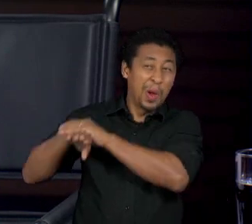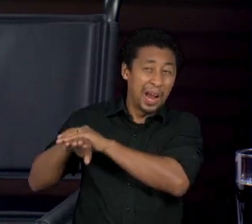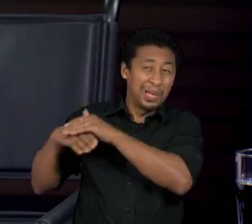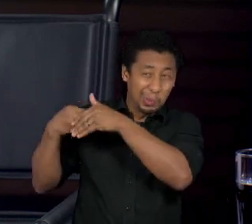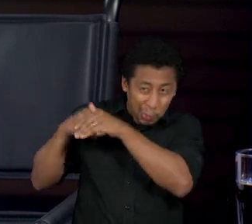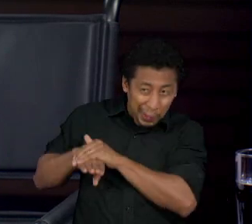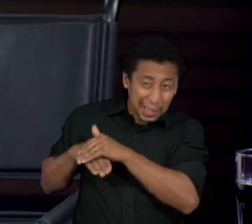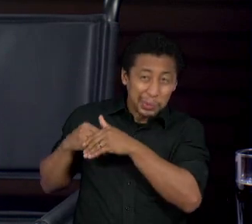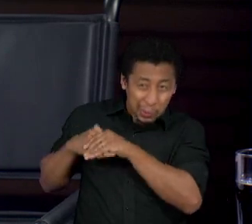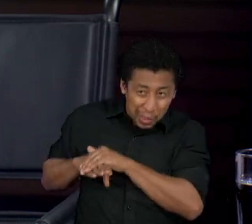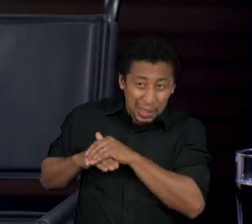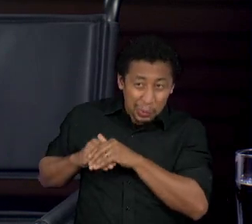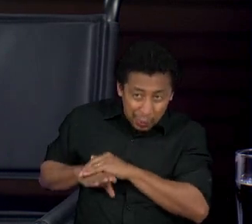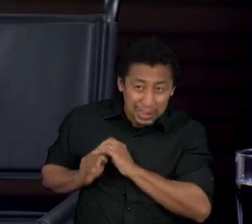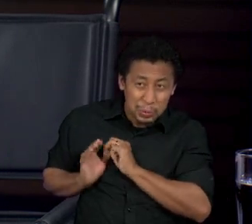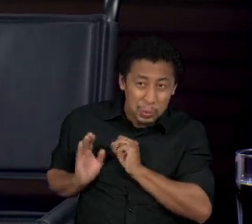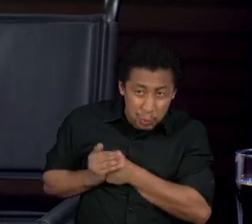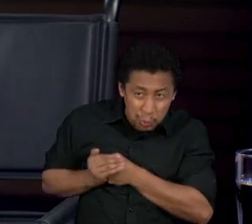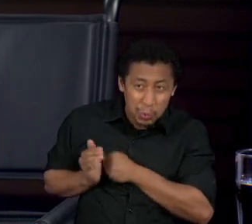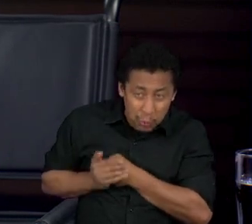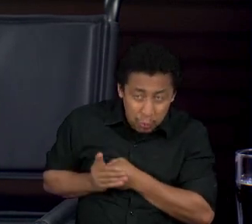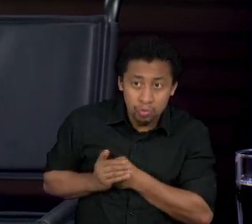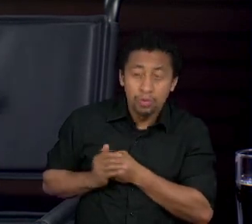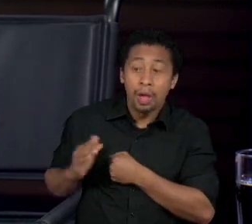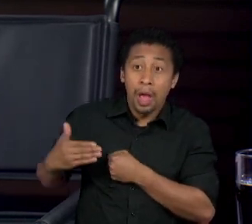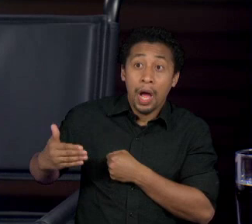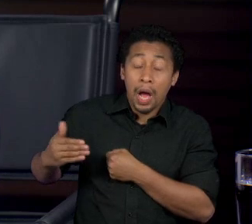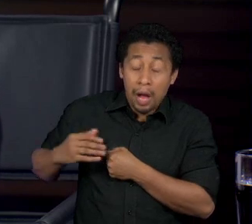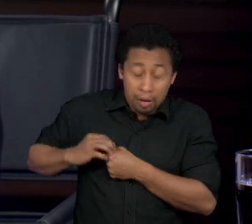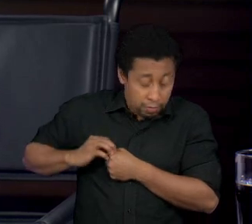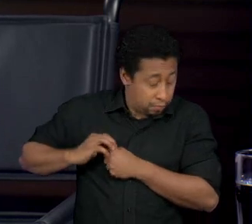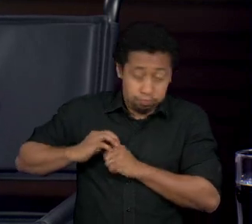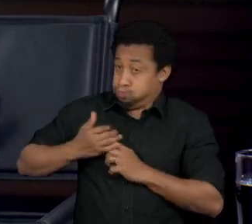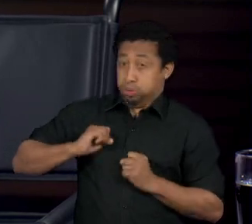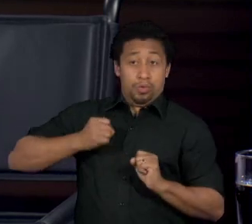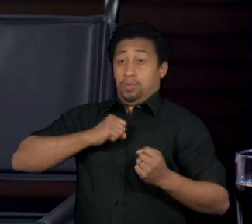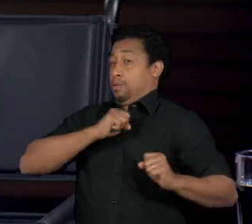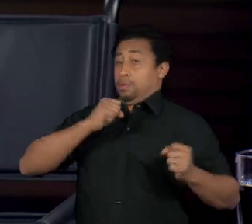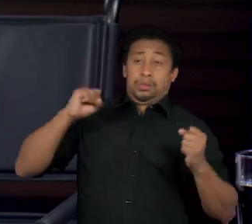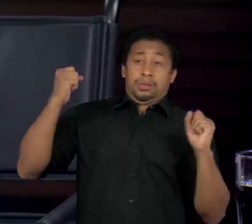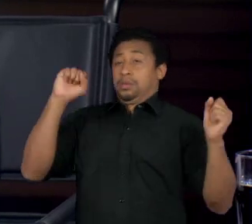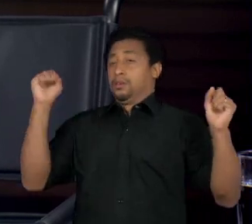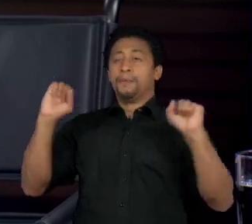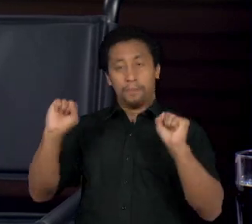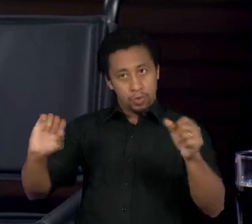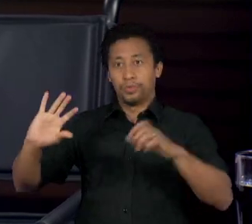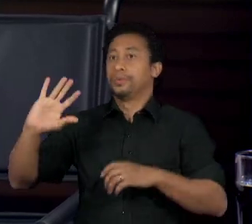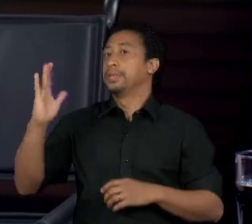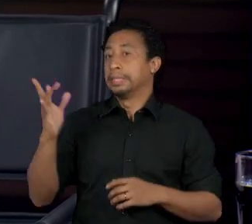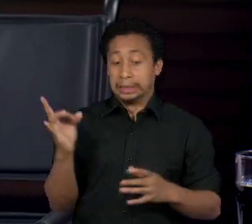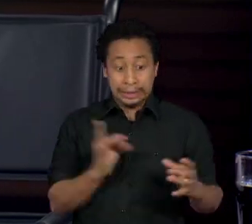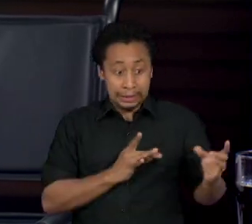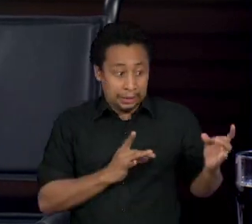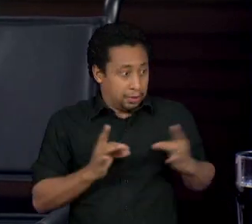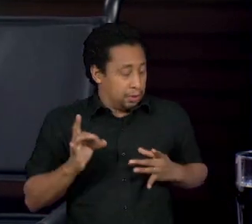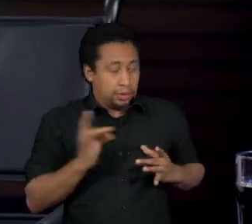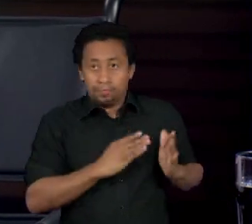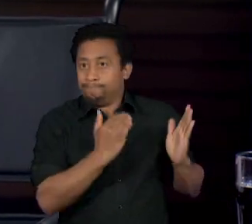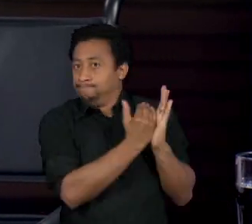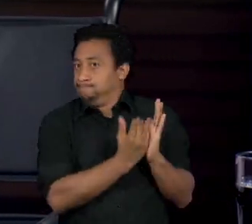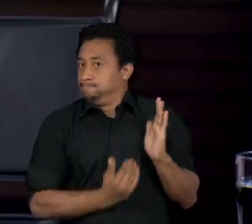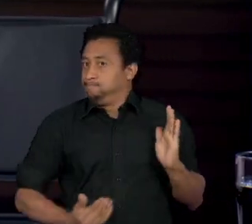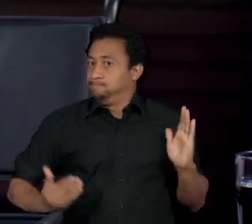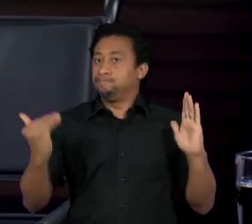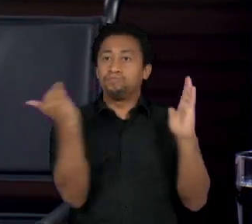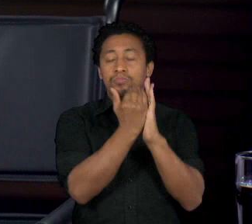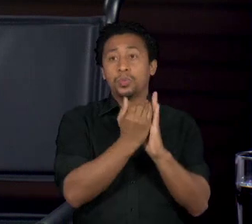volta. E aí são as questões mal resolvidas, aí vem algumas patologias, tipo pânico, um estresse pós-traumático.